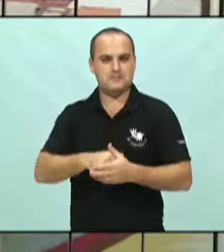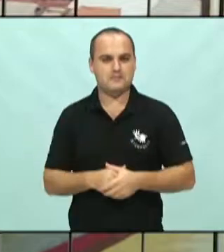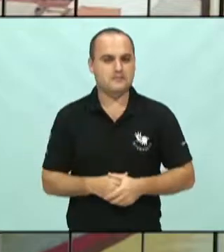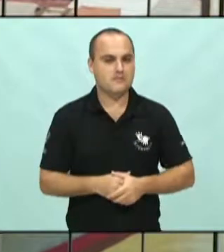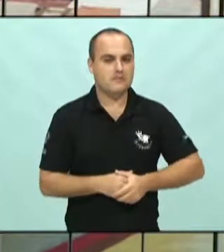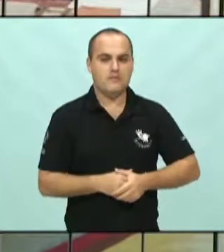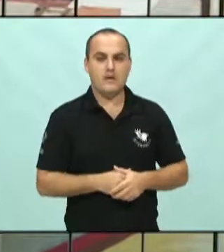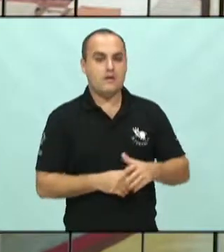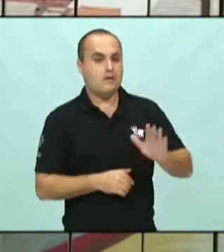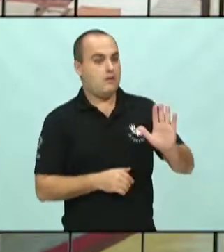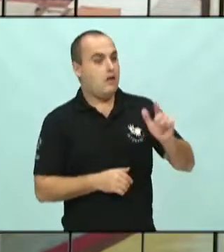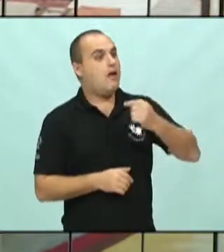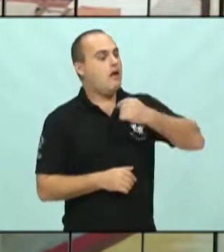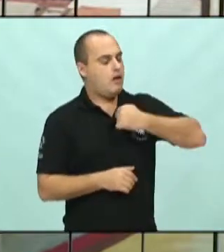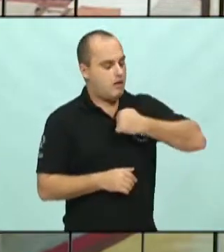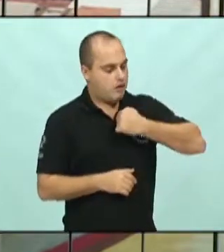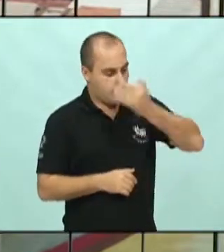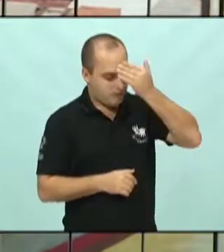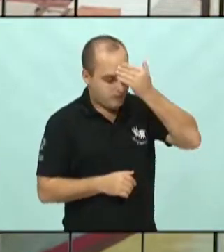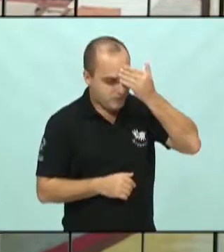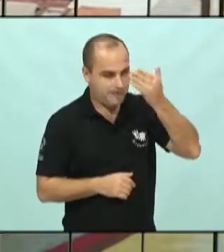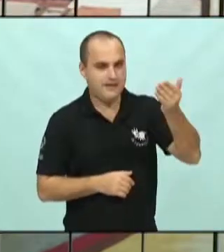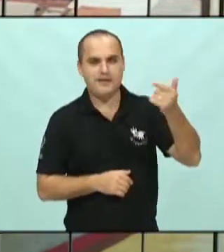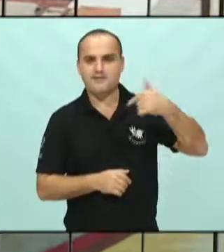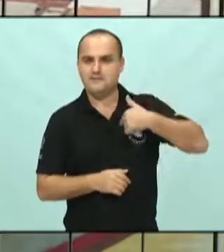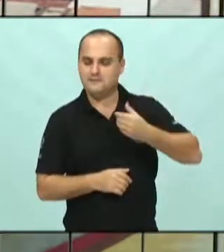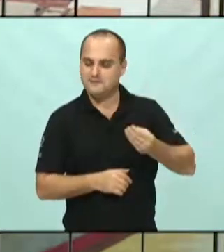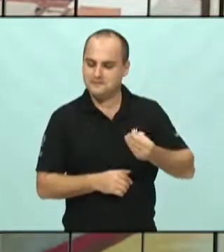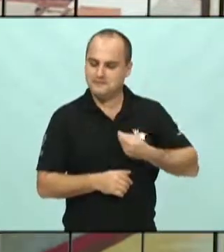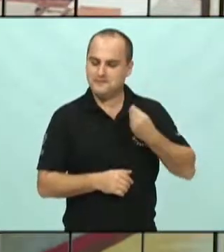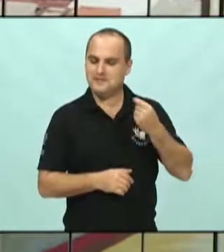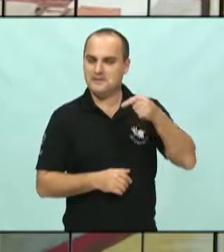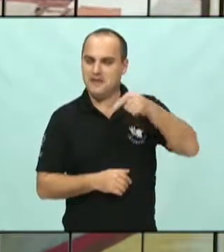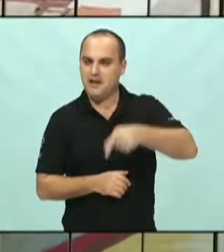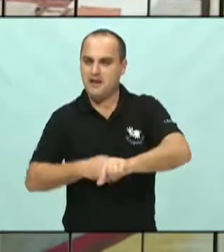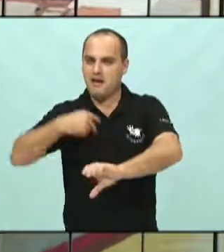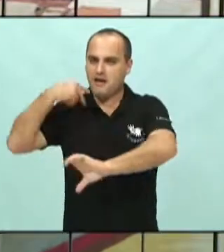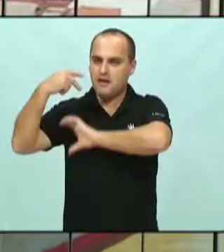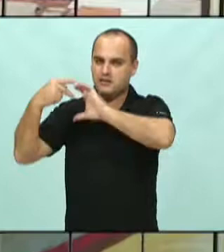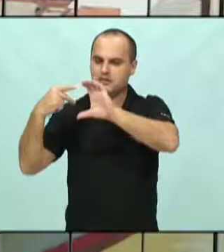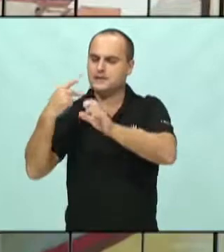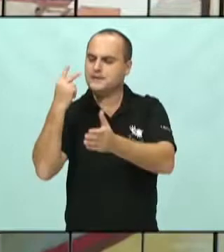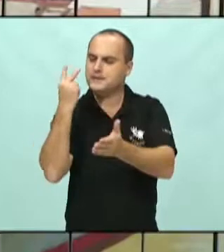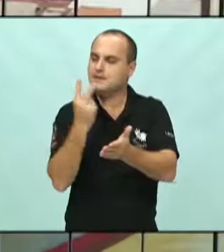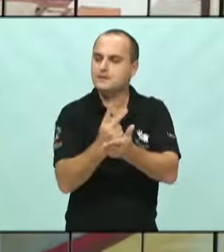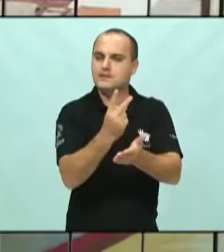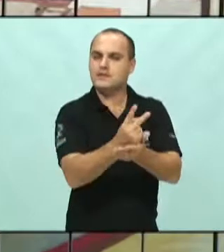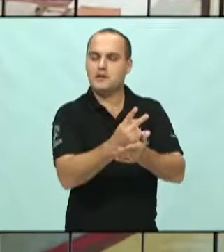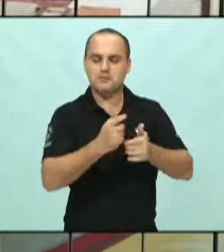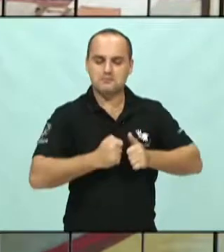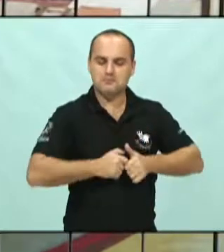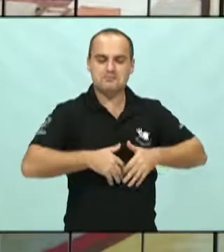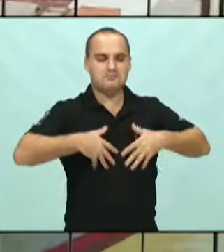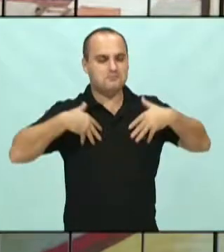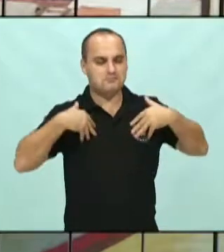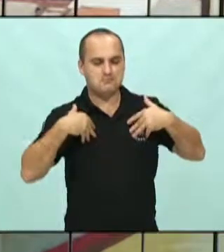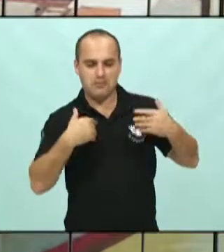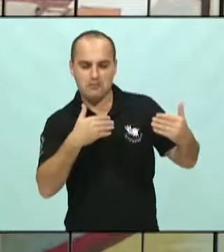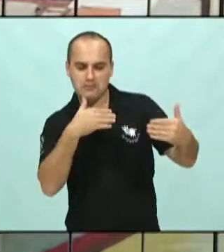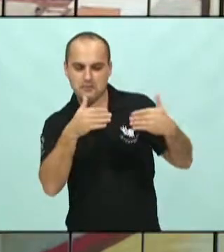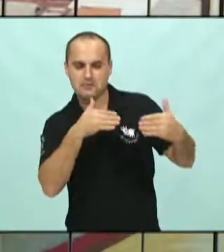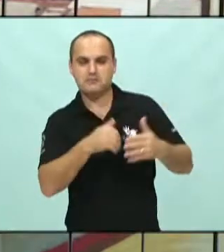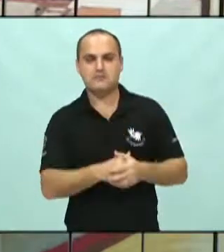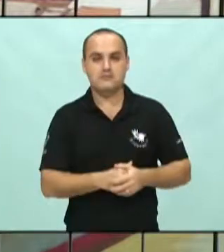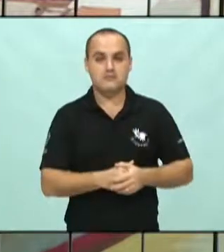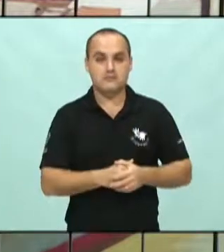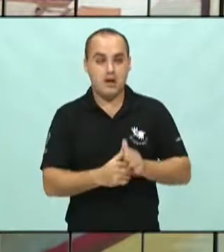agradeço o convite de estar aqui na TV Câmara, é sempre um prazer estar conversando com vocês. O lançamento foi muito gratificante, né?